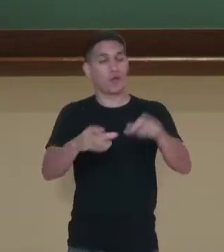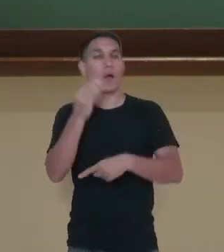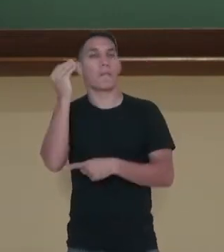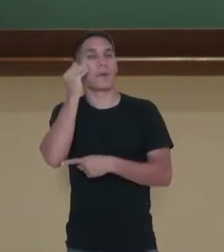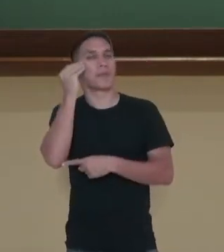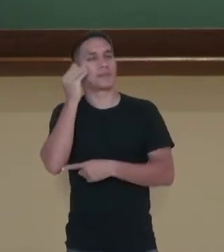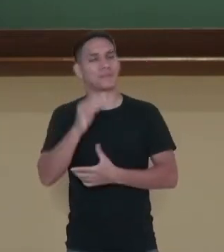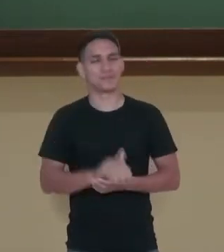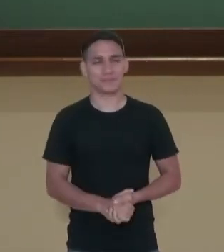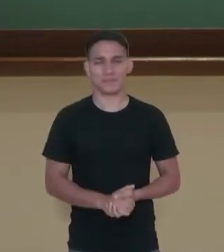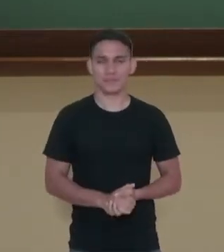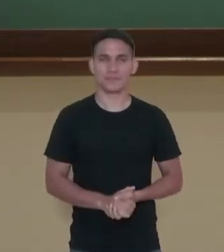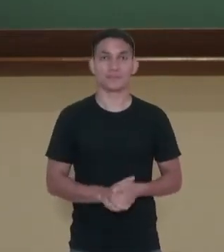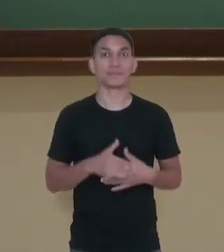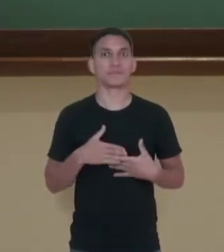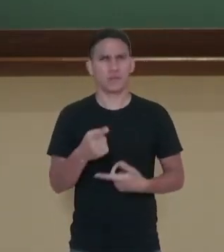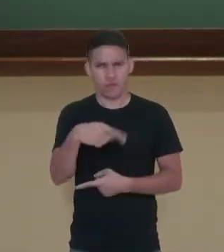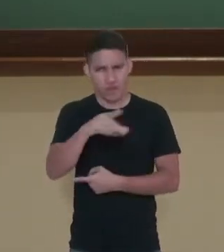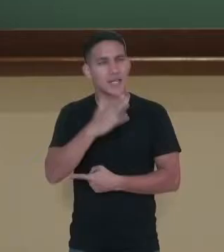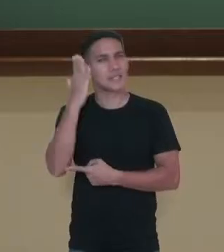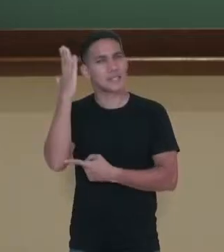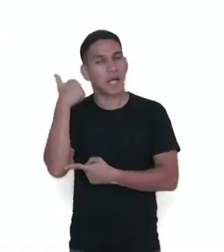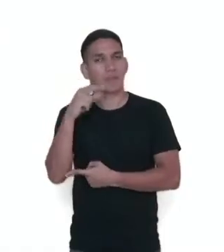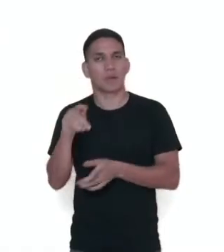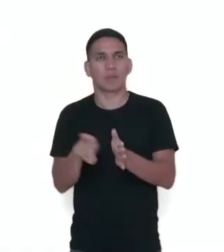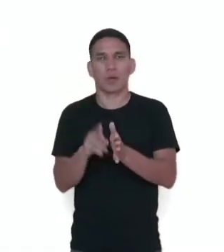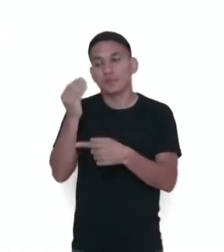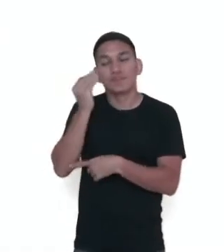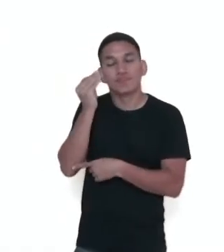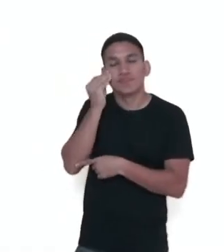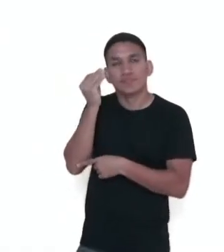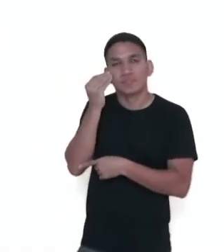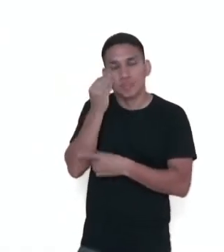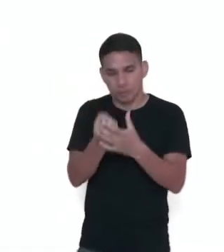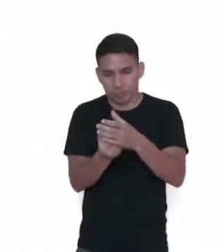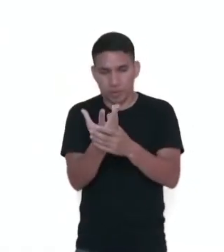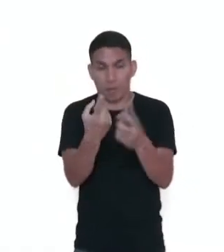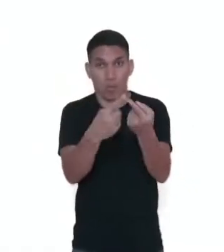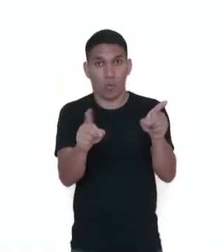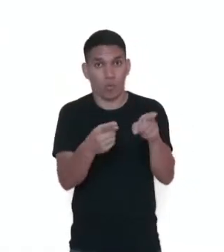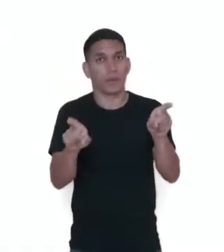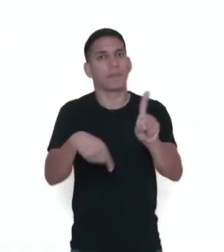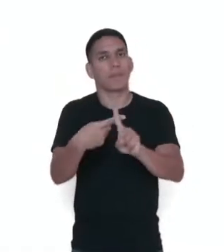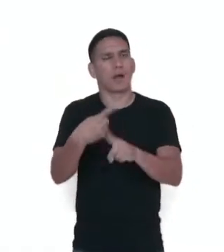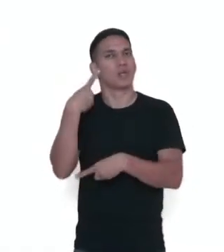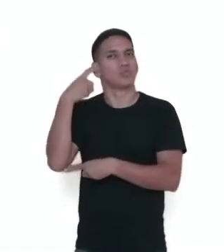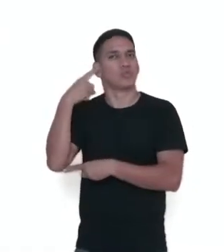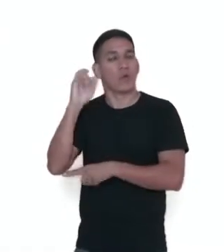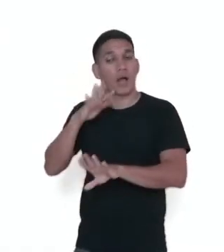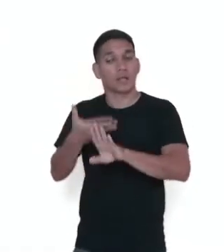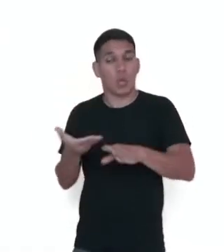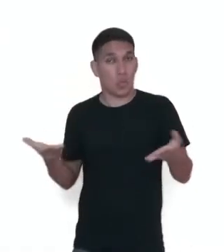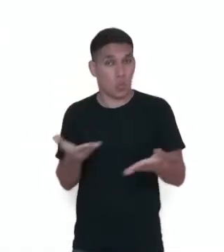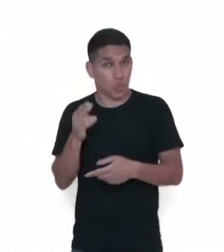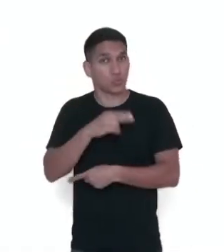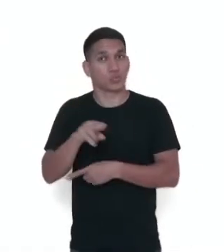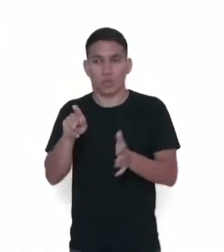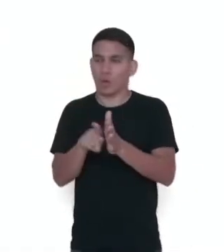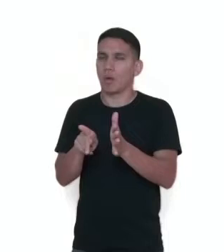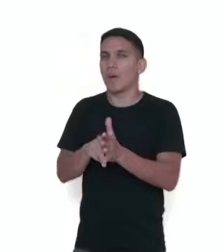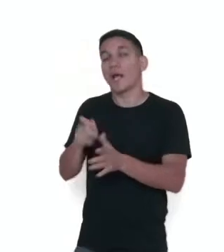experimentais. Você sabia que a experimentação musical e sonora é utilizada até hoje pelos músicos e cantores